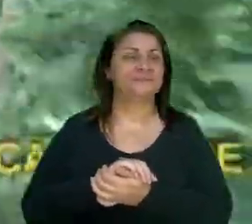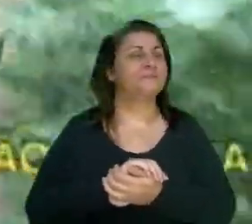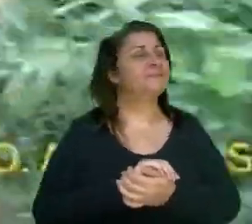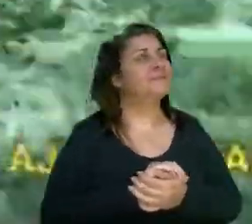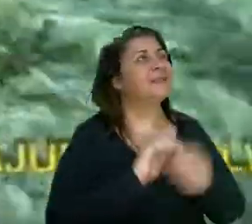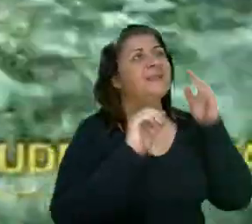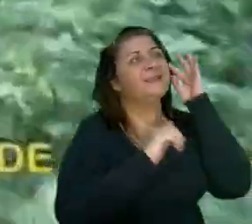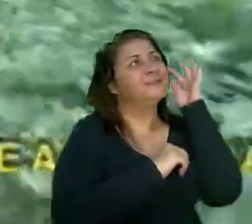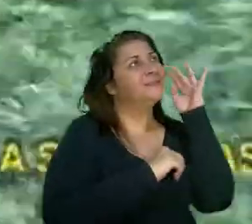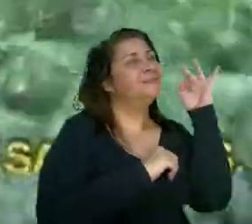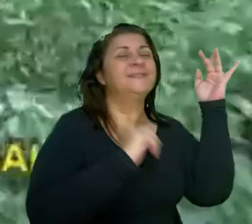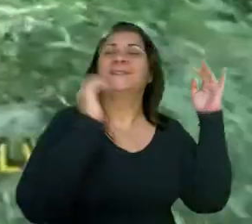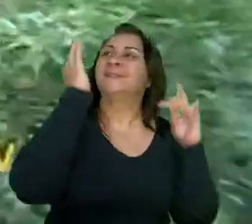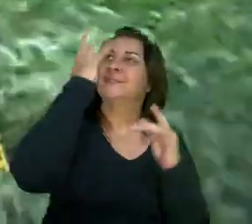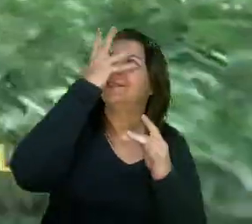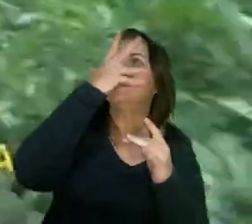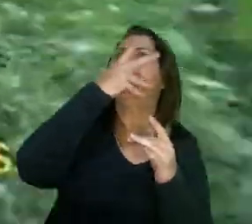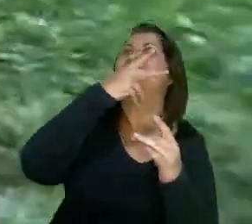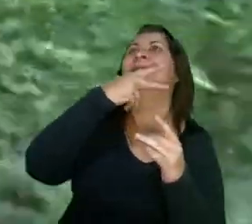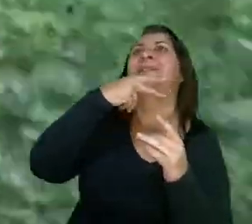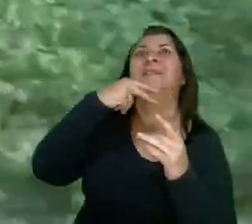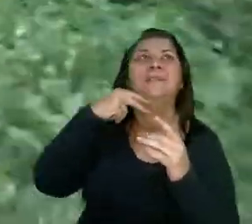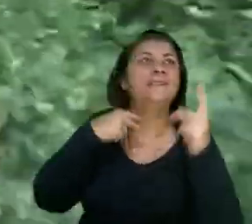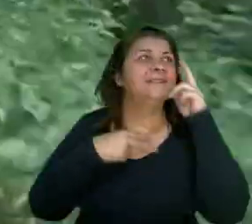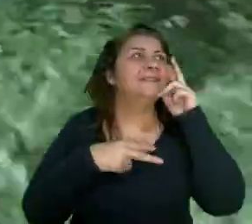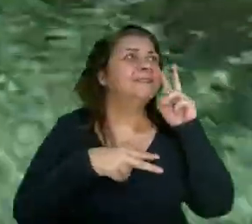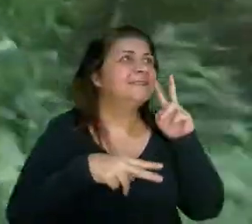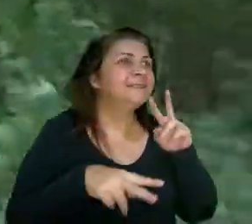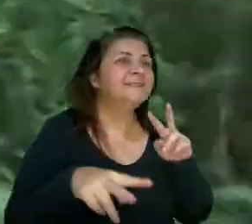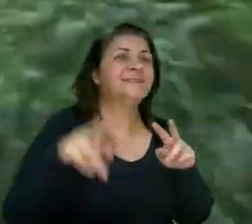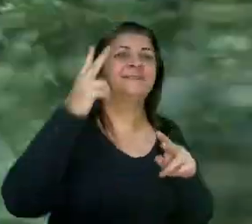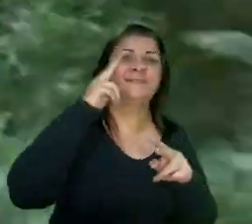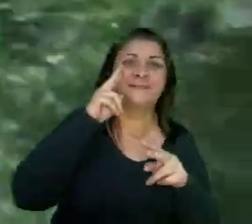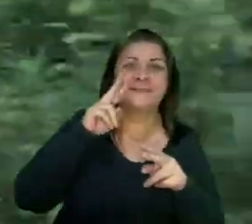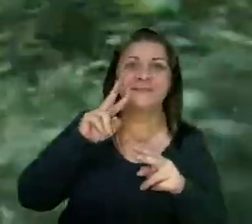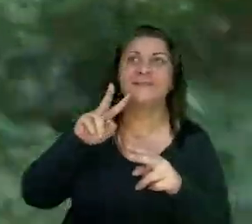Um sonho lindo em que vi,